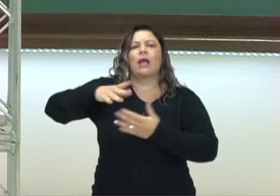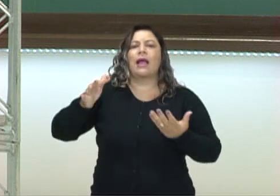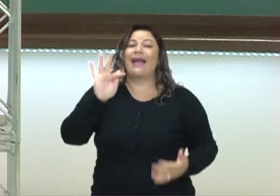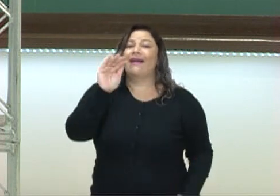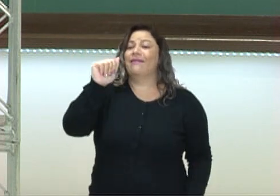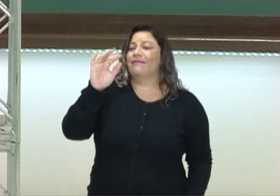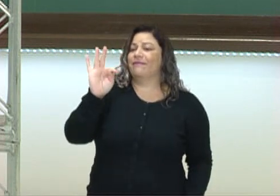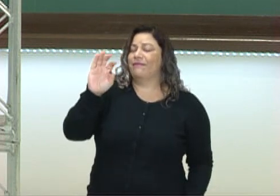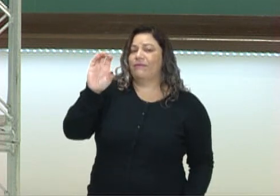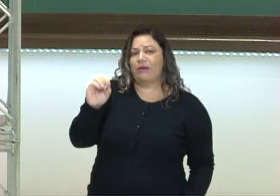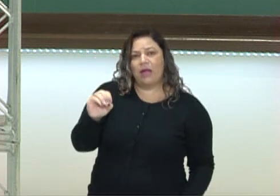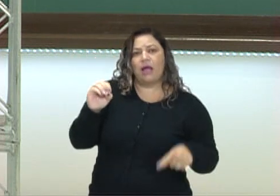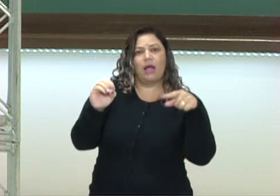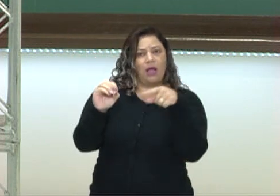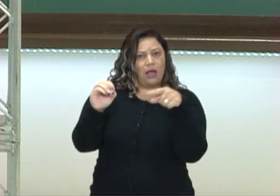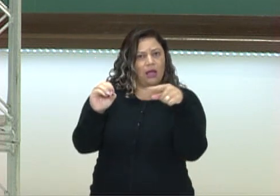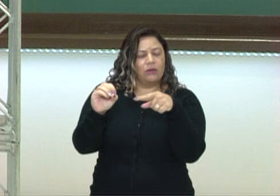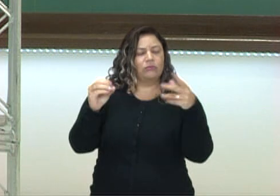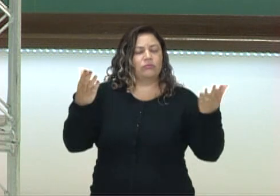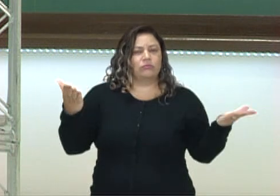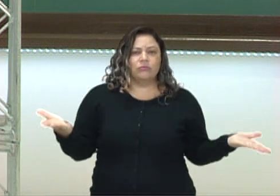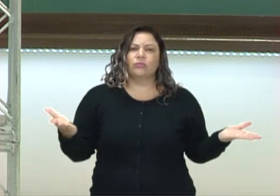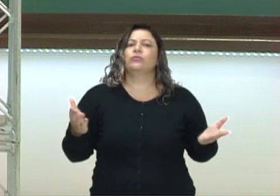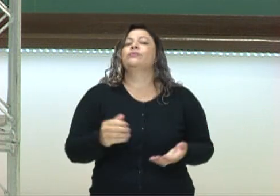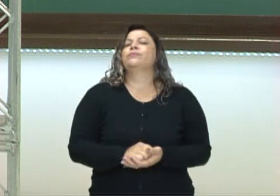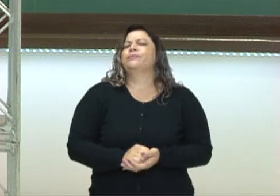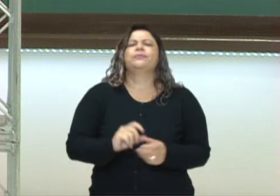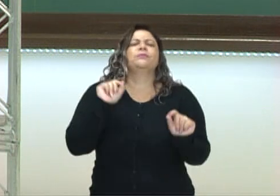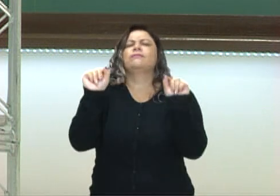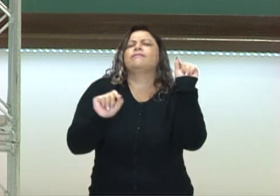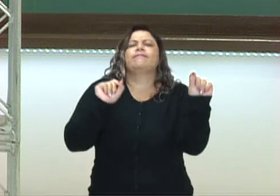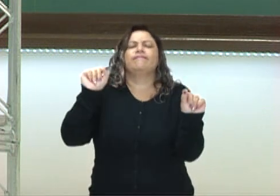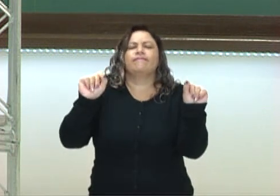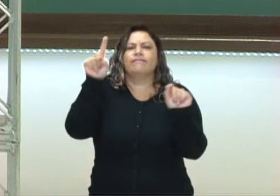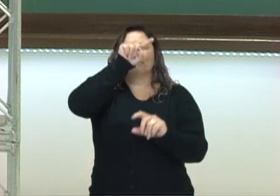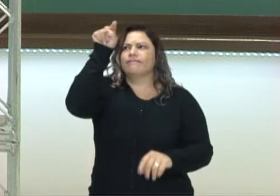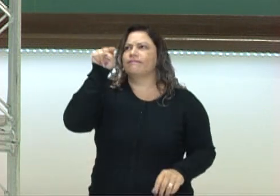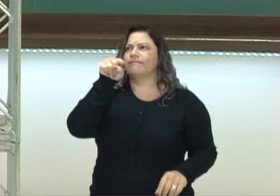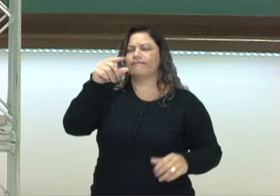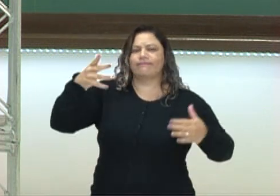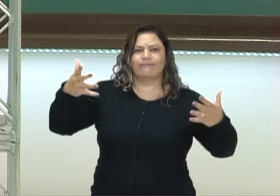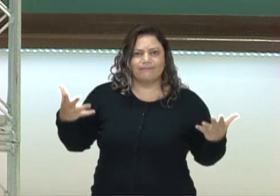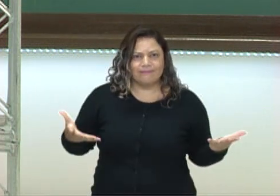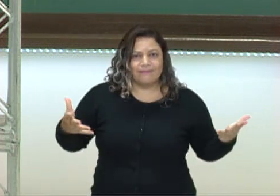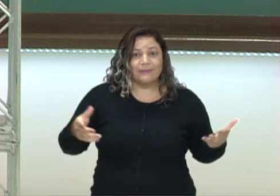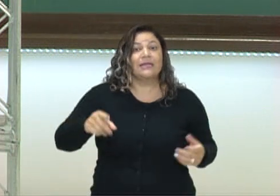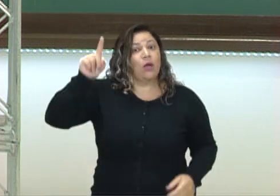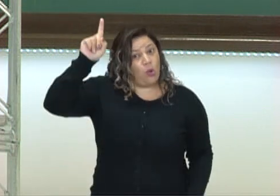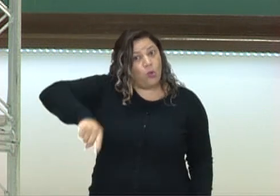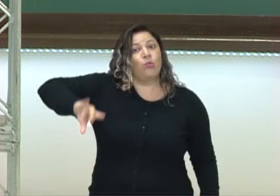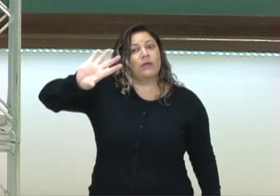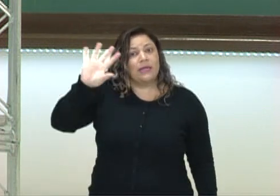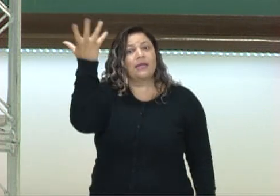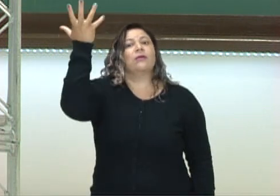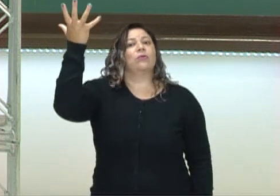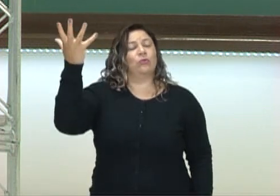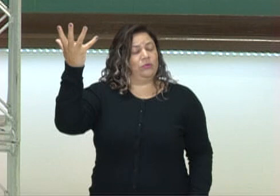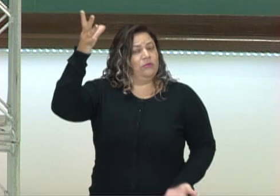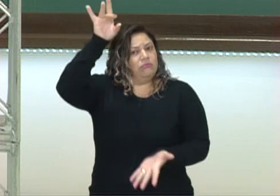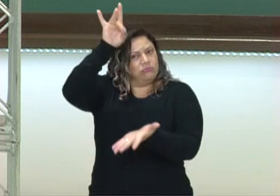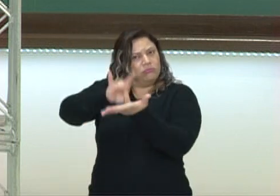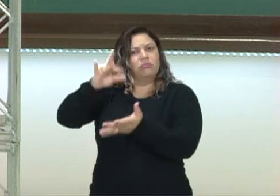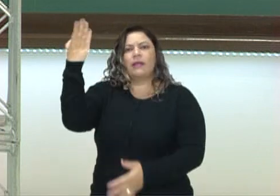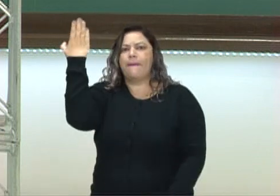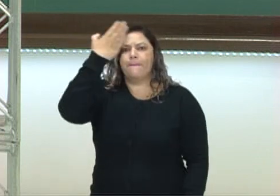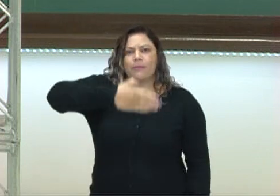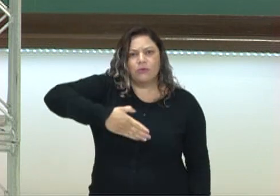Fato é uma das questões que temos ali, né? O que é um fato? É algo que realmente aconteceu, algo que pode ser